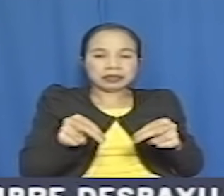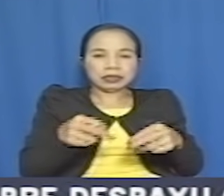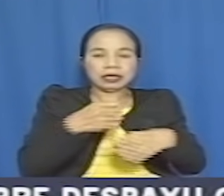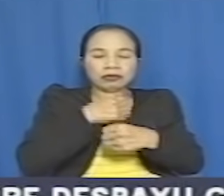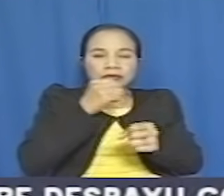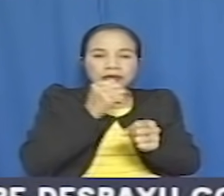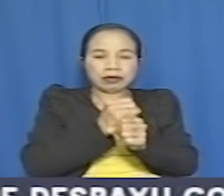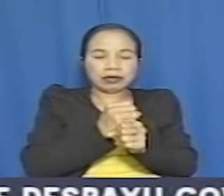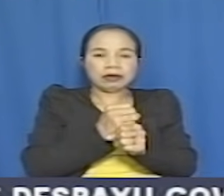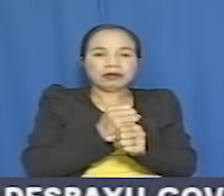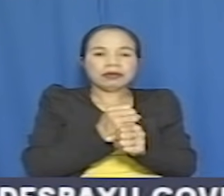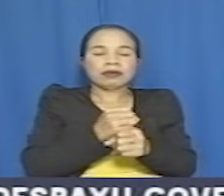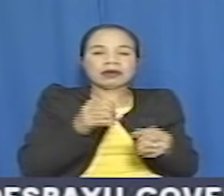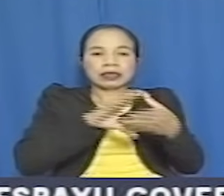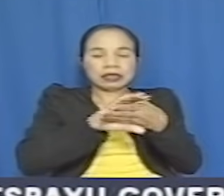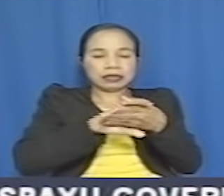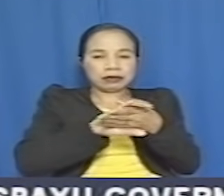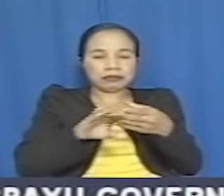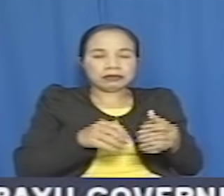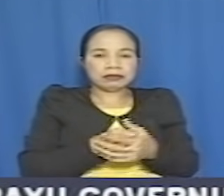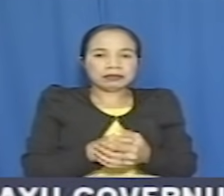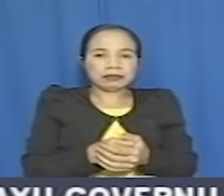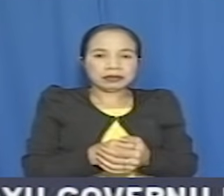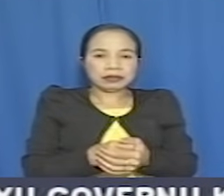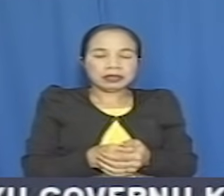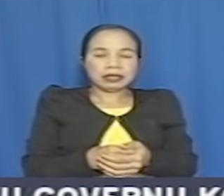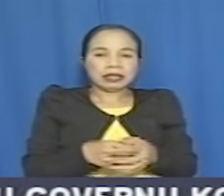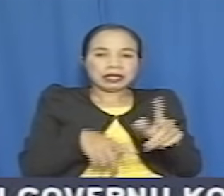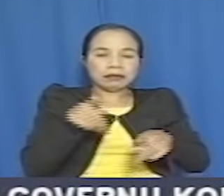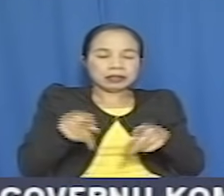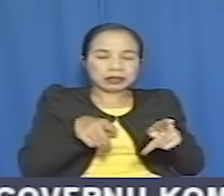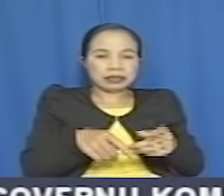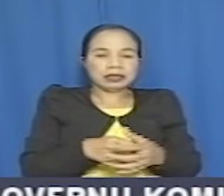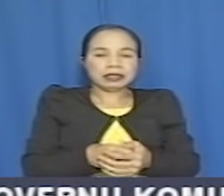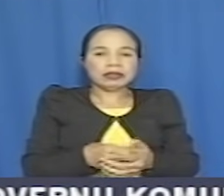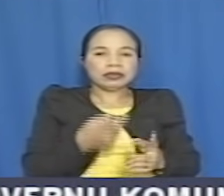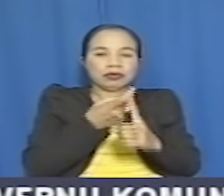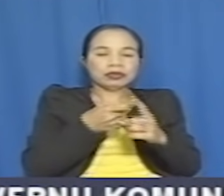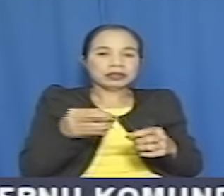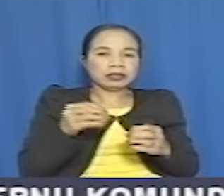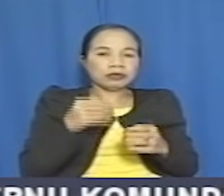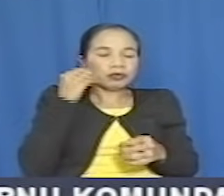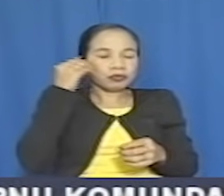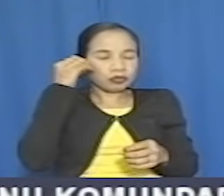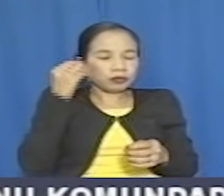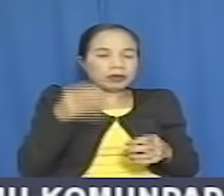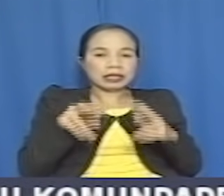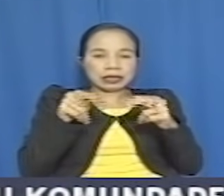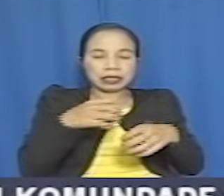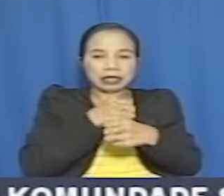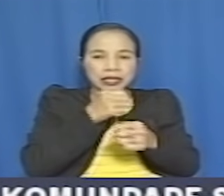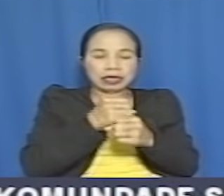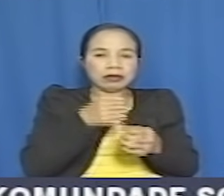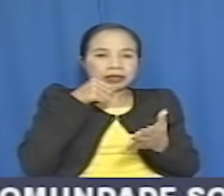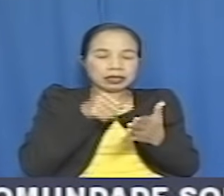halo recenseamento eleitoral. Se Hirak Nebe maka karak sai husi uma e tem que halo recenseamento, wan